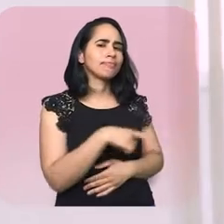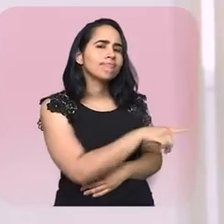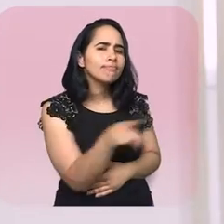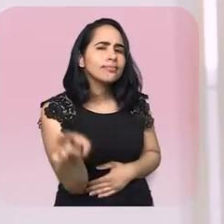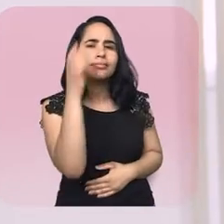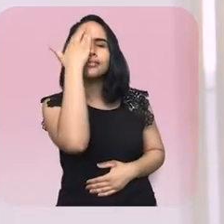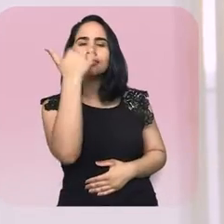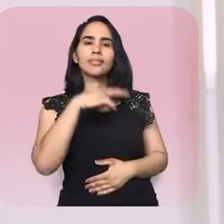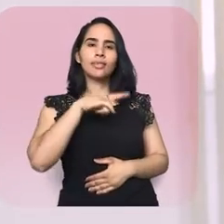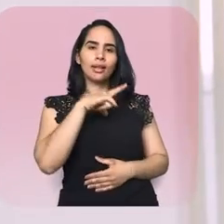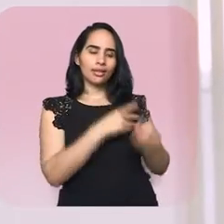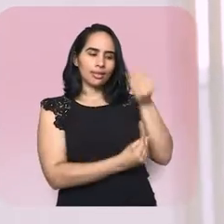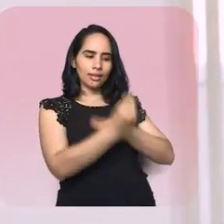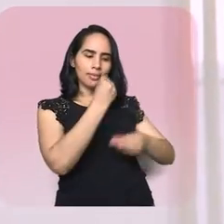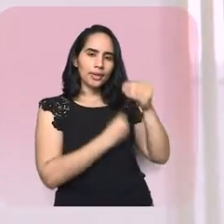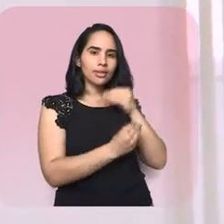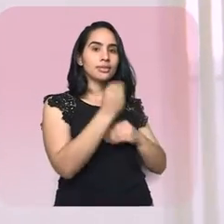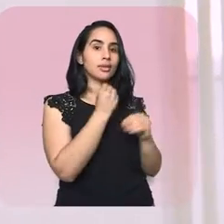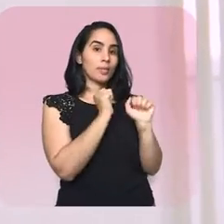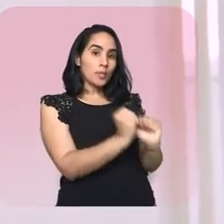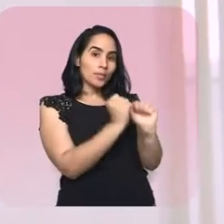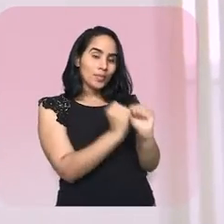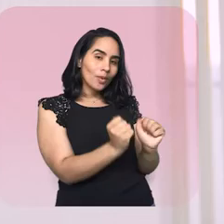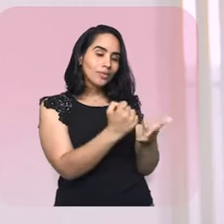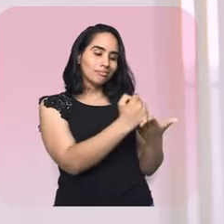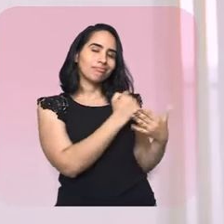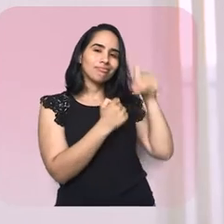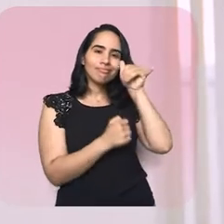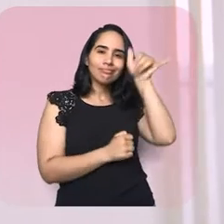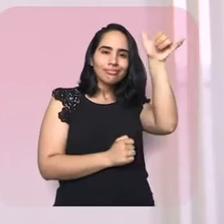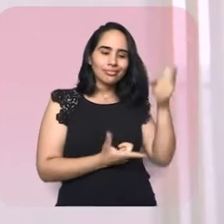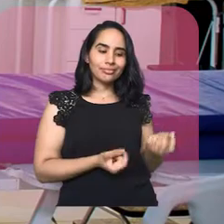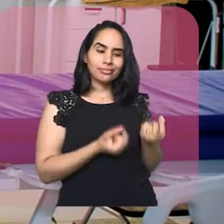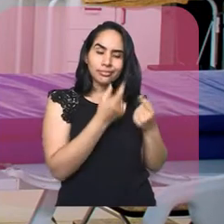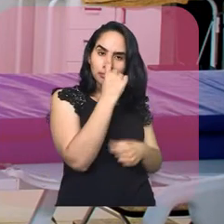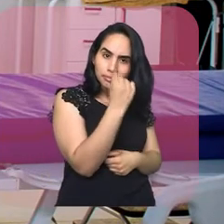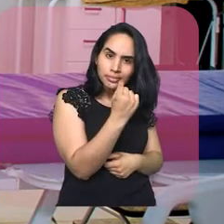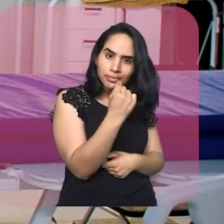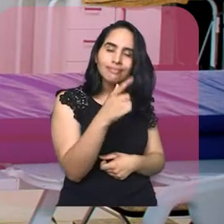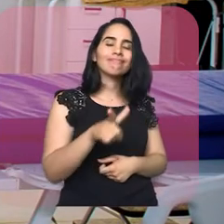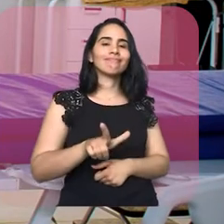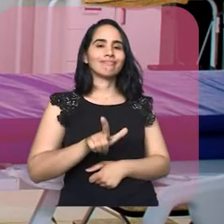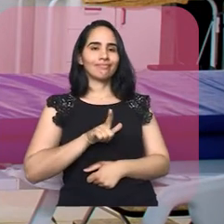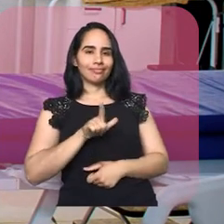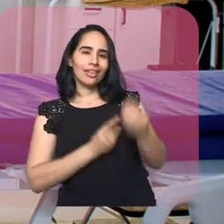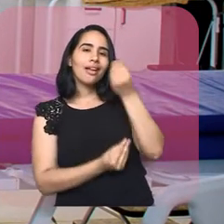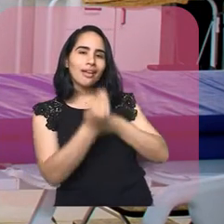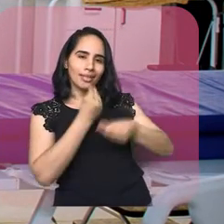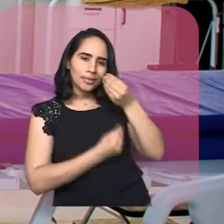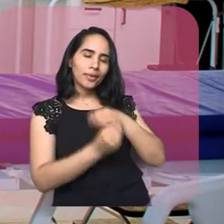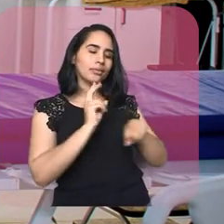então você sabia que existe uma alimentação que pode prevenir o câncer de mama então gente